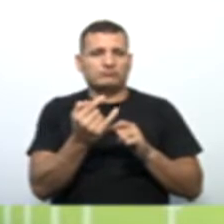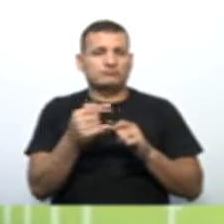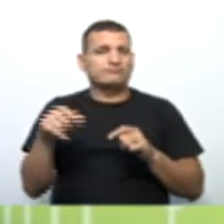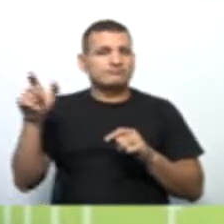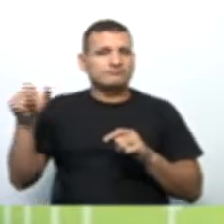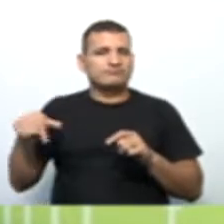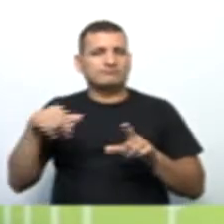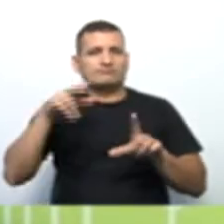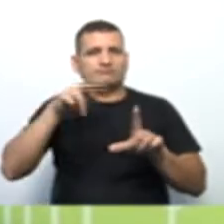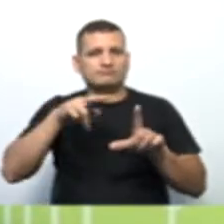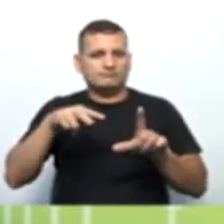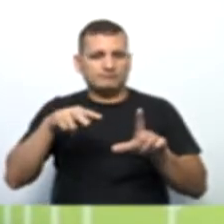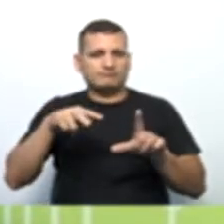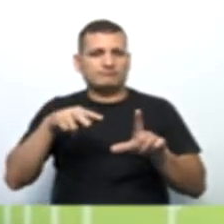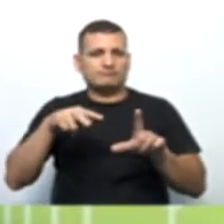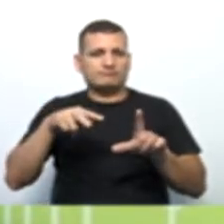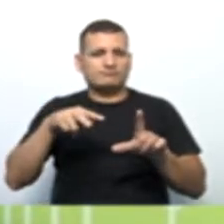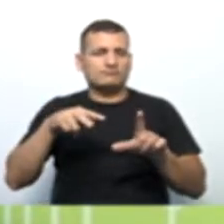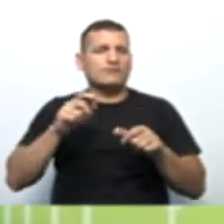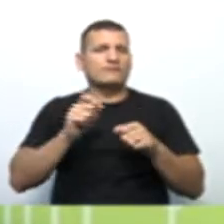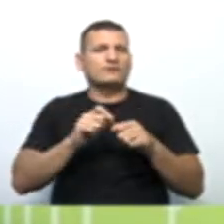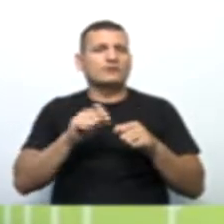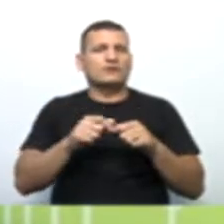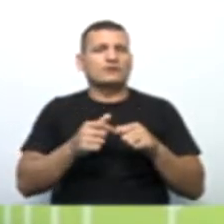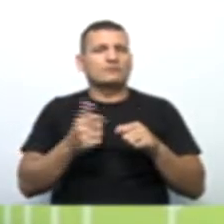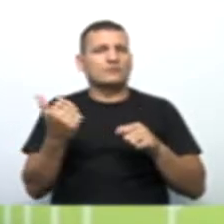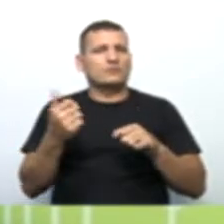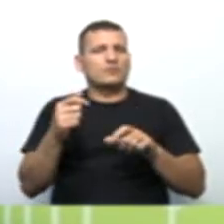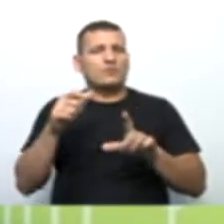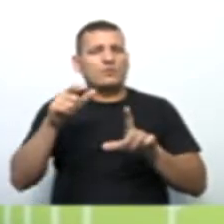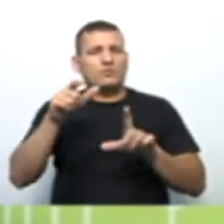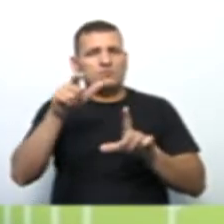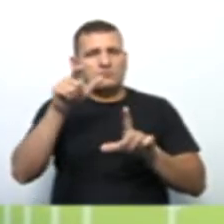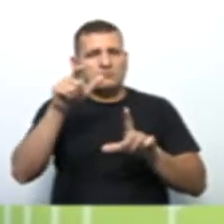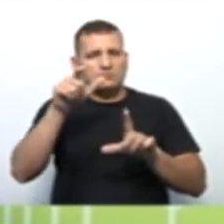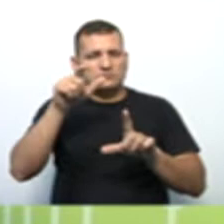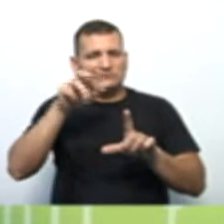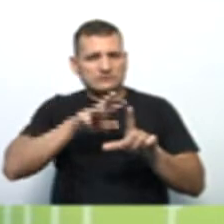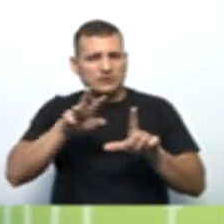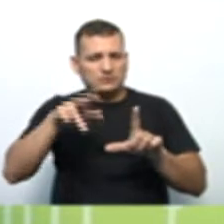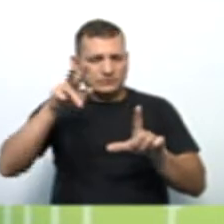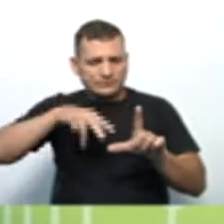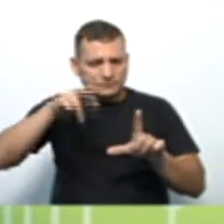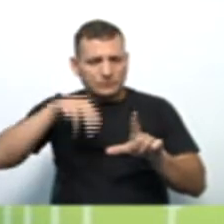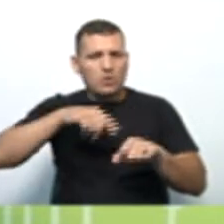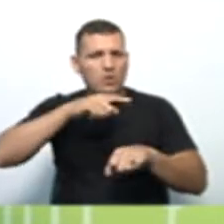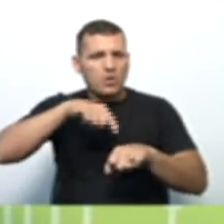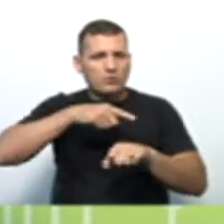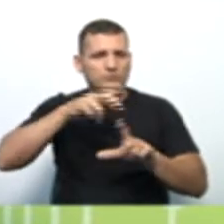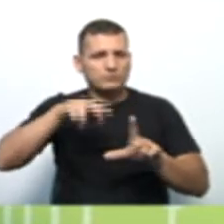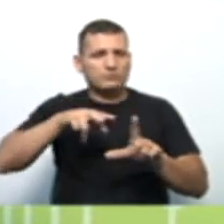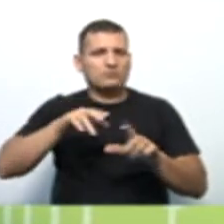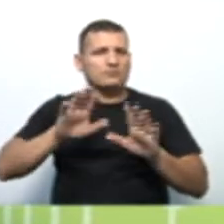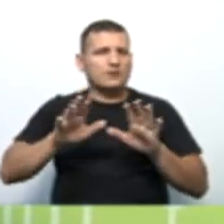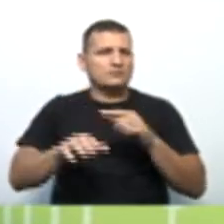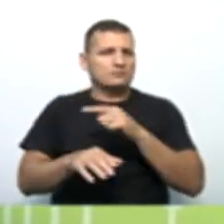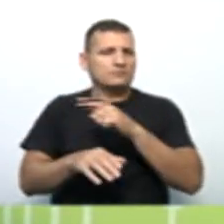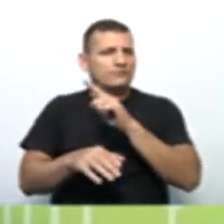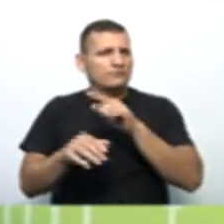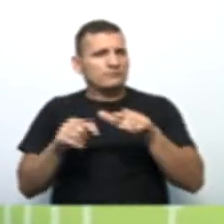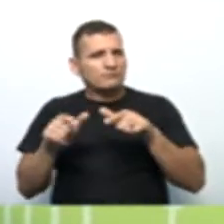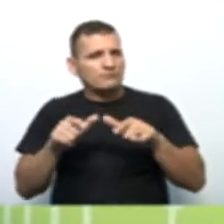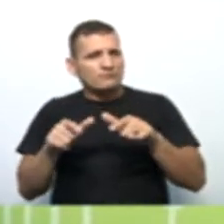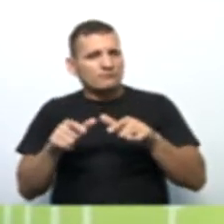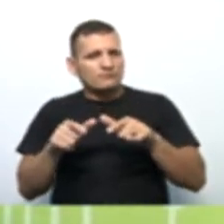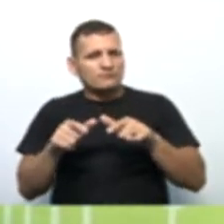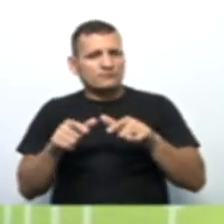fazer e ficar o máximo possível no seu site mas o professor o cara vai trabalhar para essa idéia